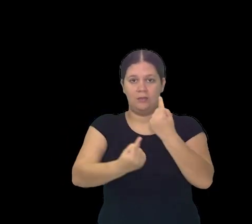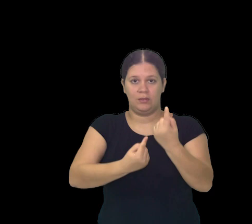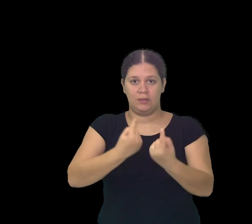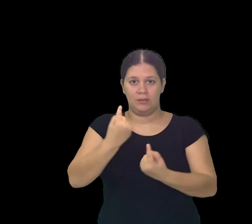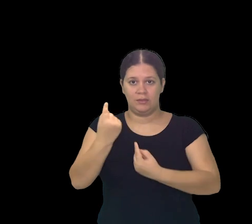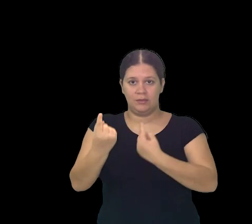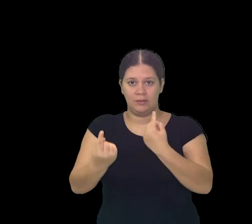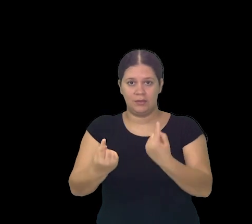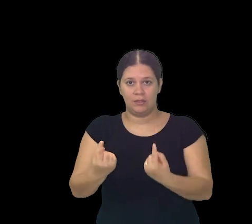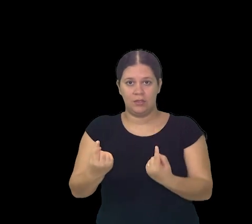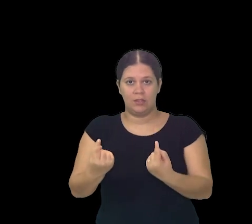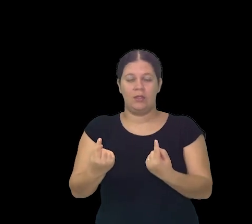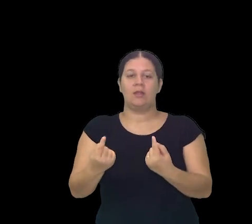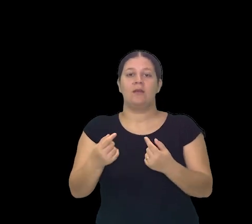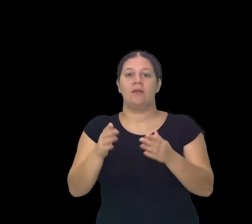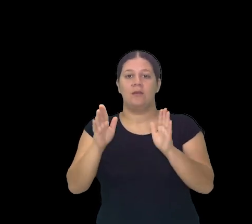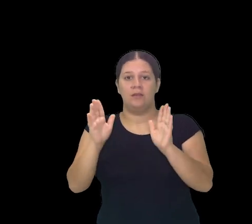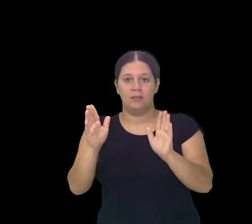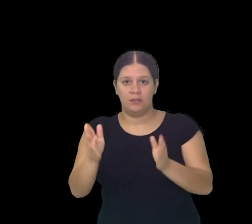seções